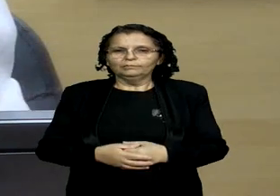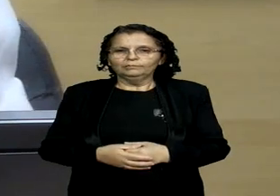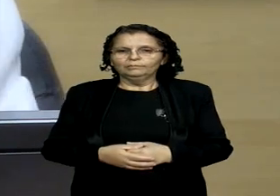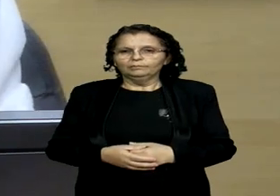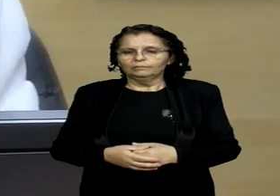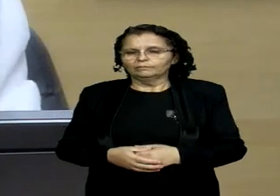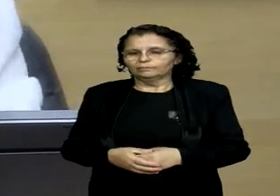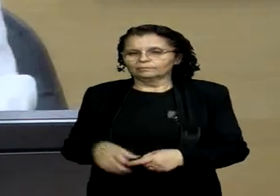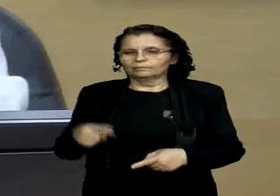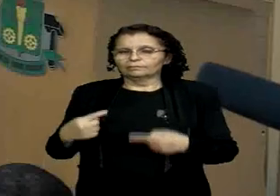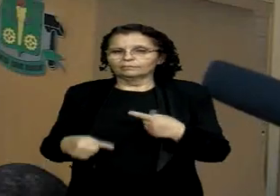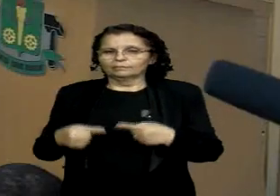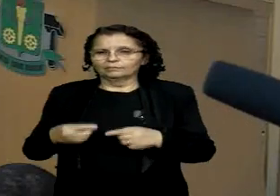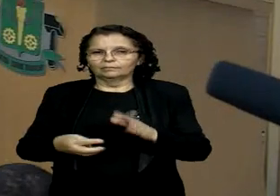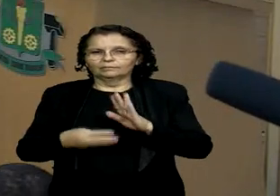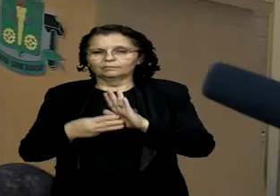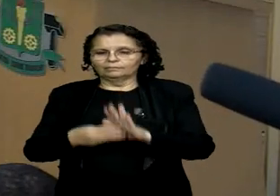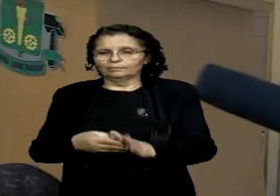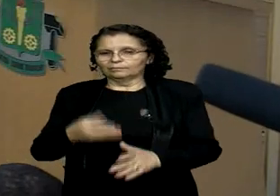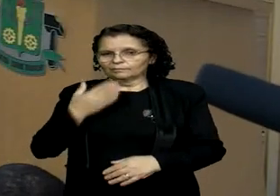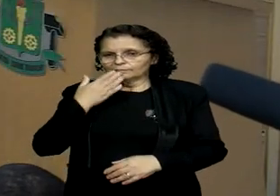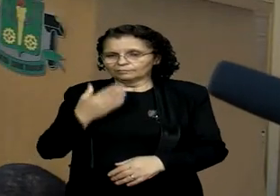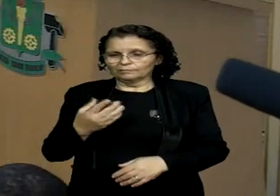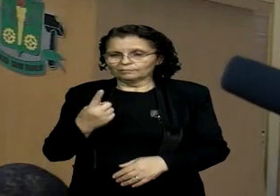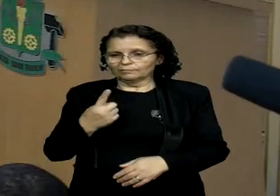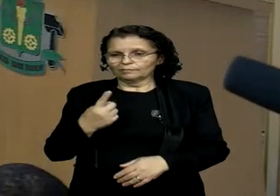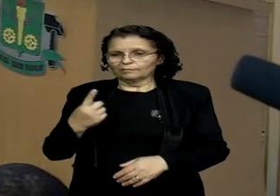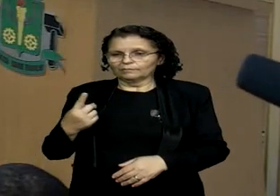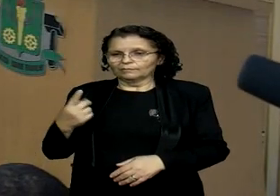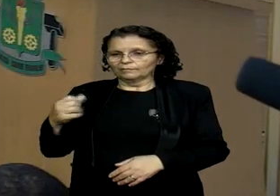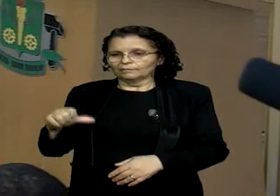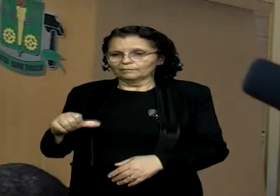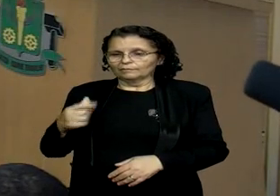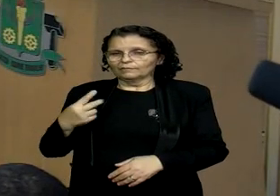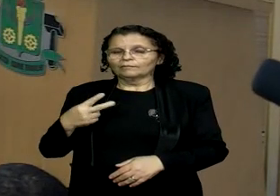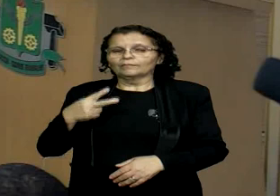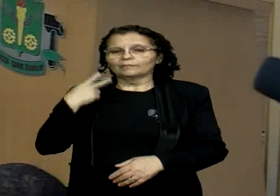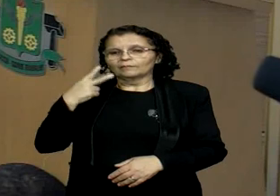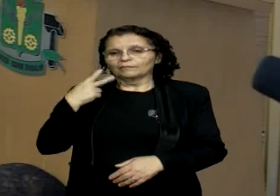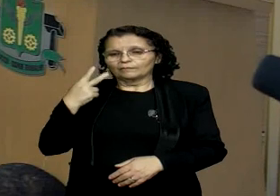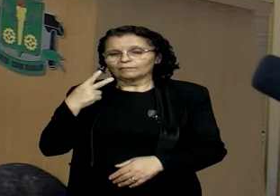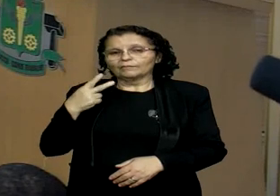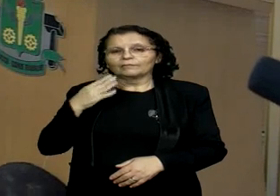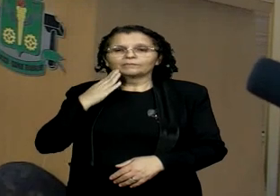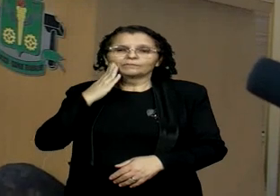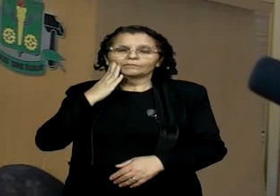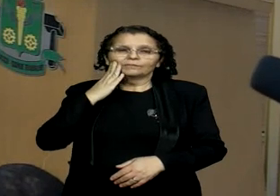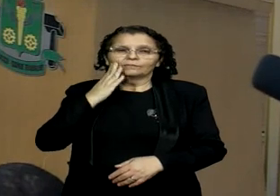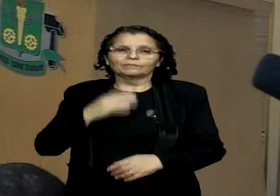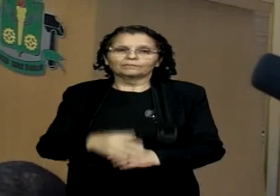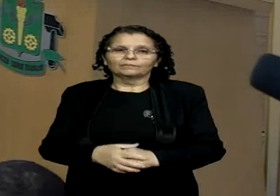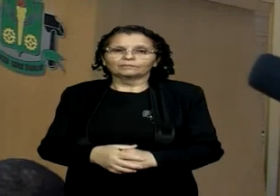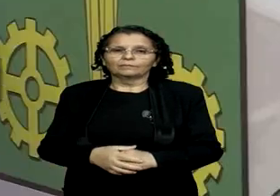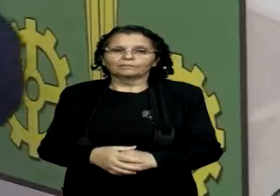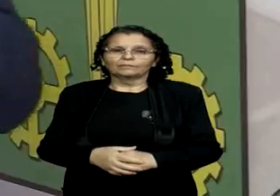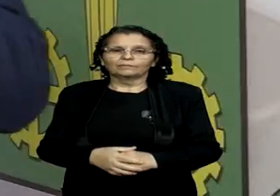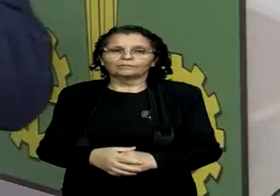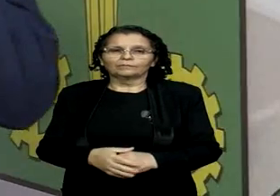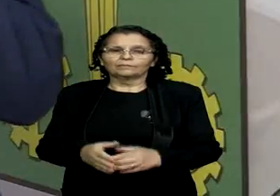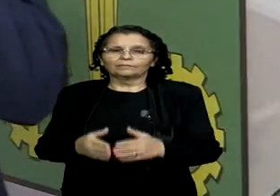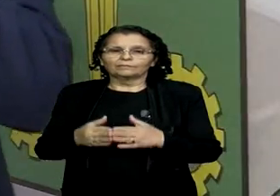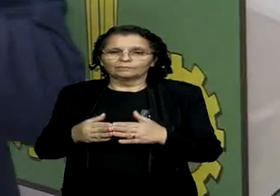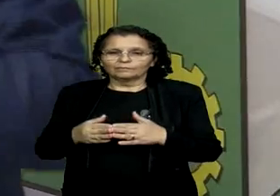Está em discussão a moção de apelo 119 de 2024, do nobre vereador Paulo Júnior. Pela